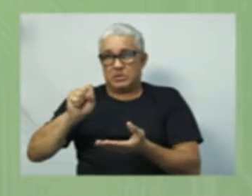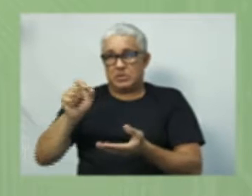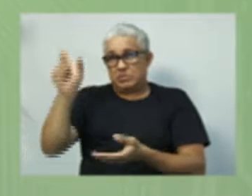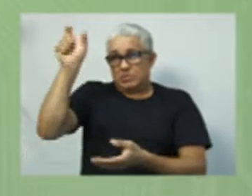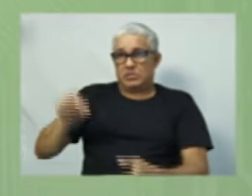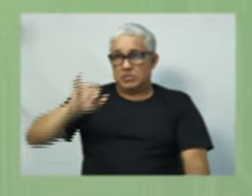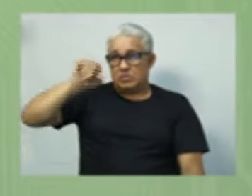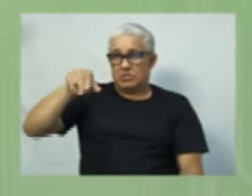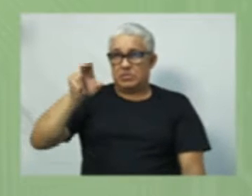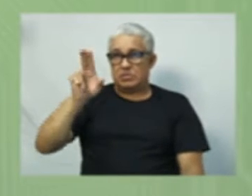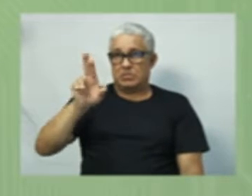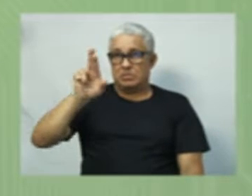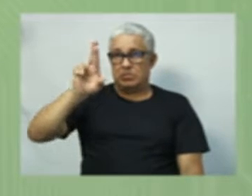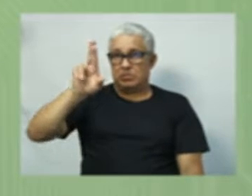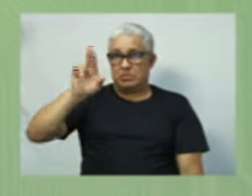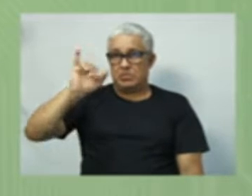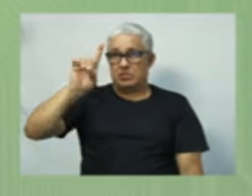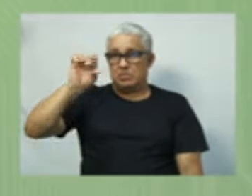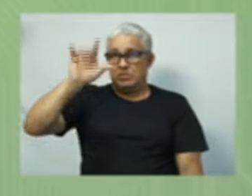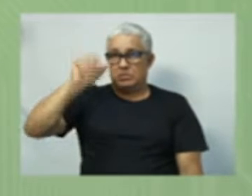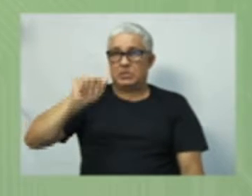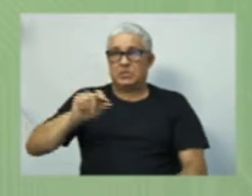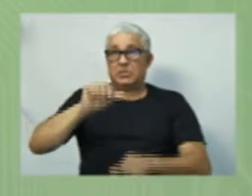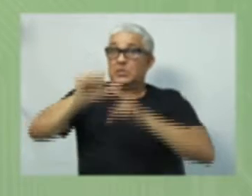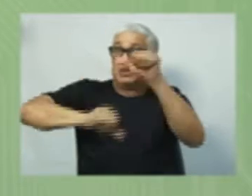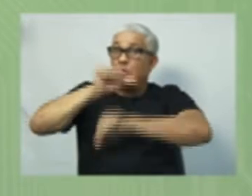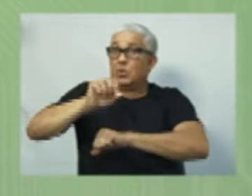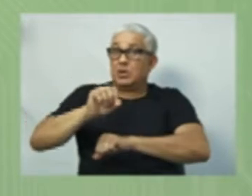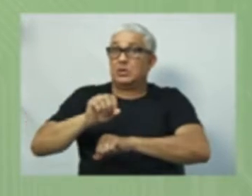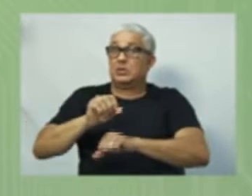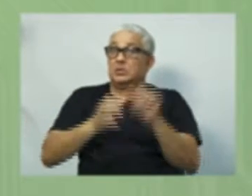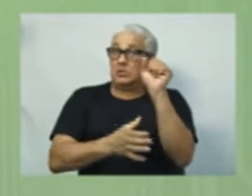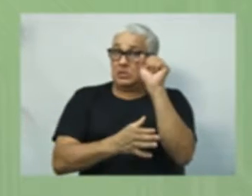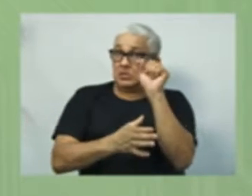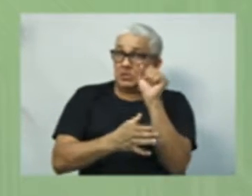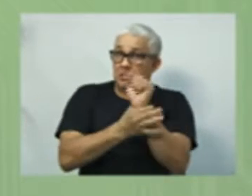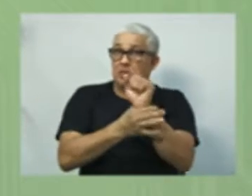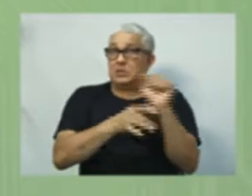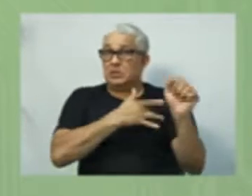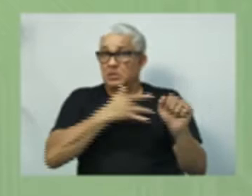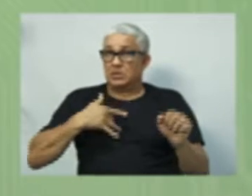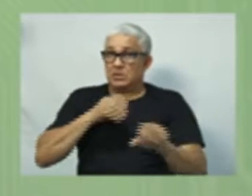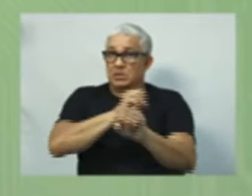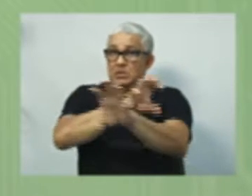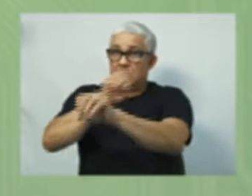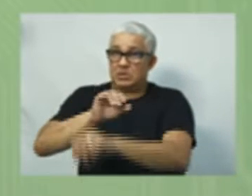transforma isso em quê? Segurança, saúde, educação e previdência social.